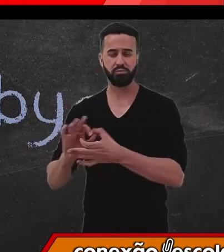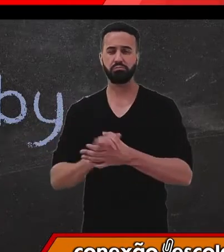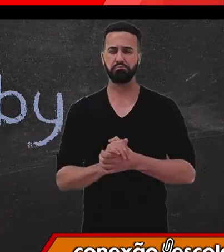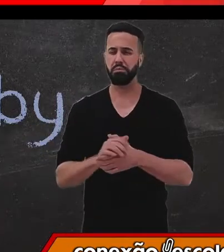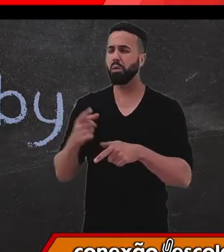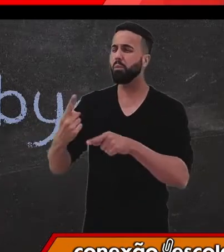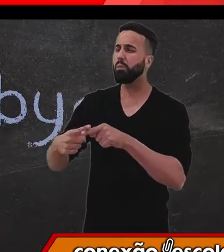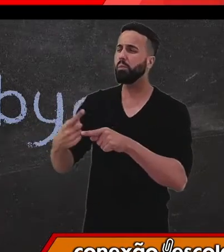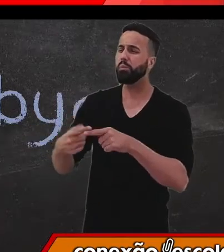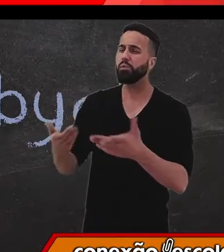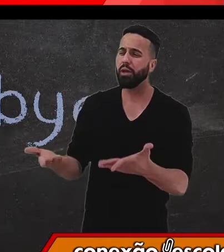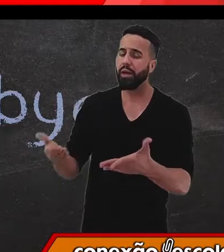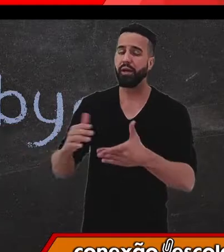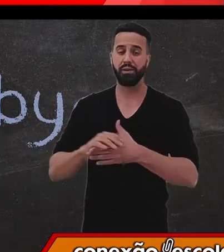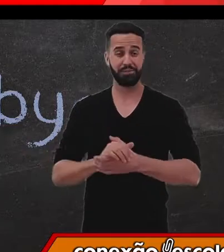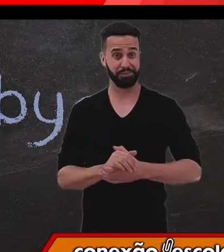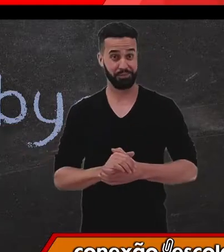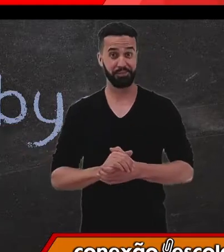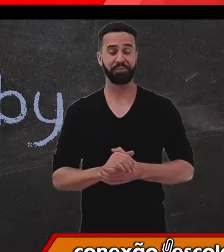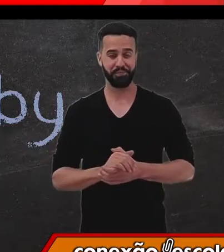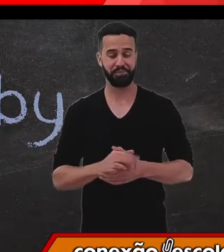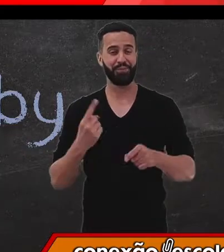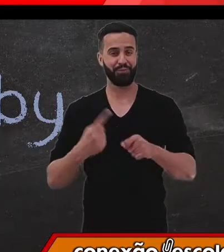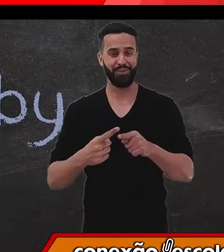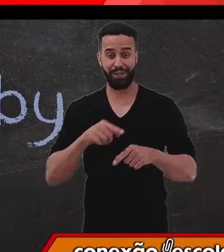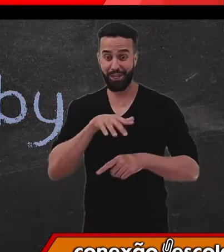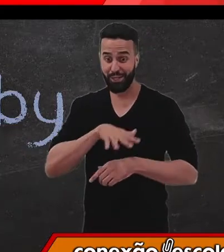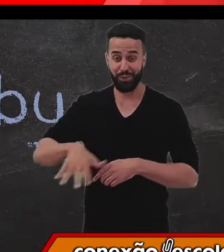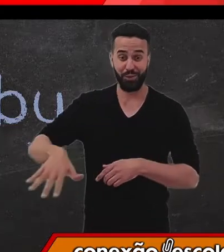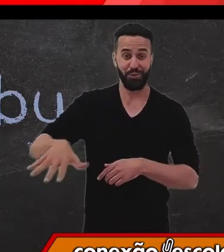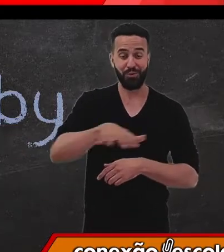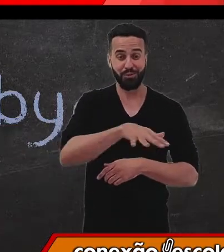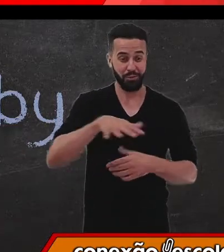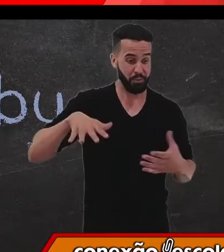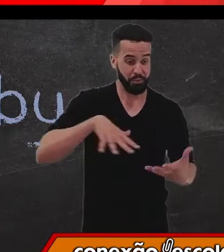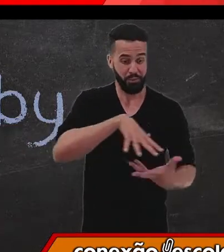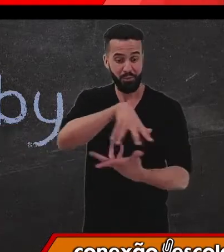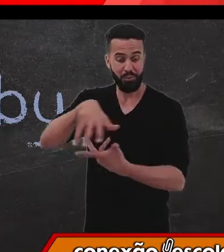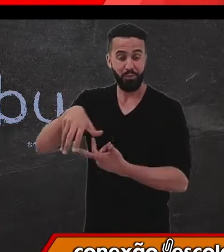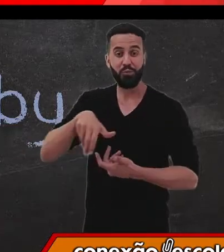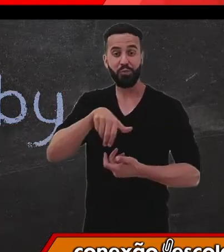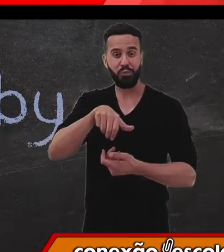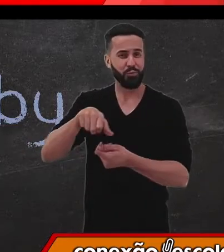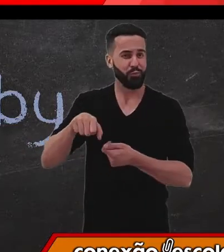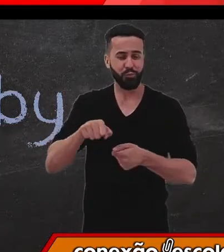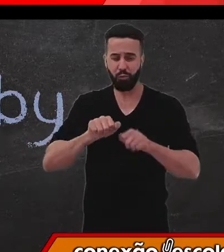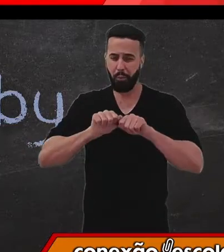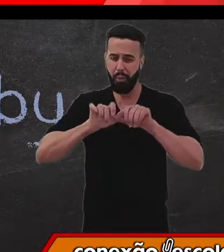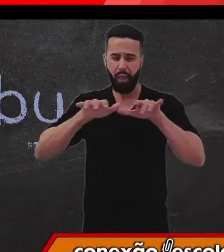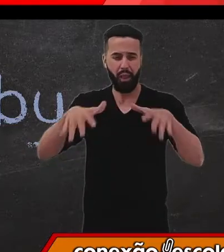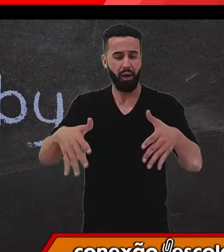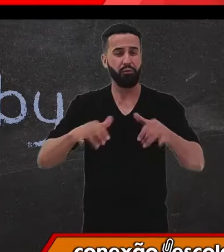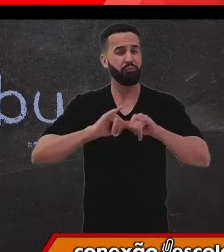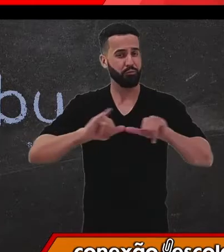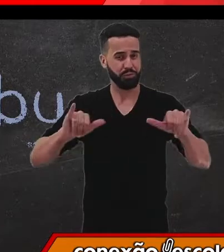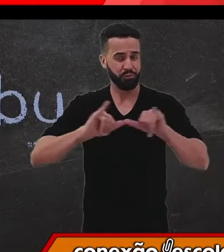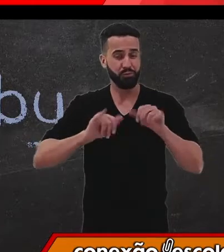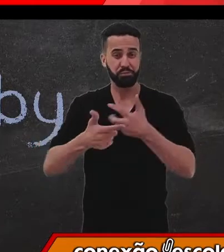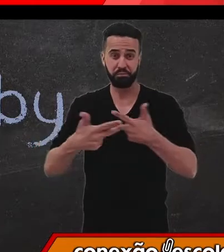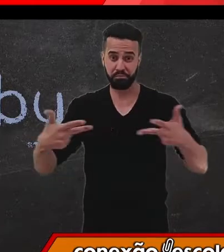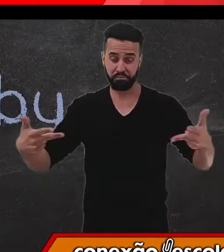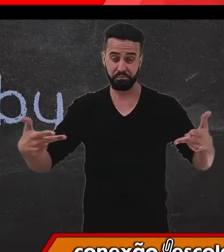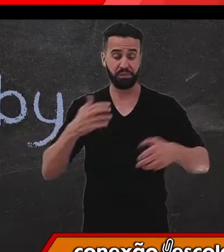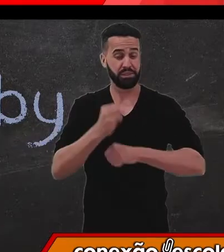professor? Porque nós estamos em um ambiente globalizado, em um mundo globalizado, né? Em um contexto onde a internet